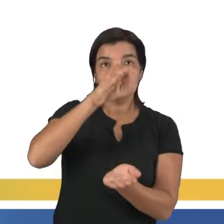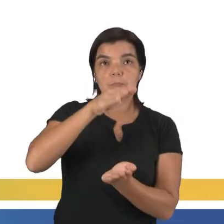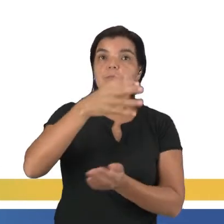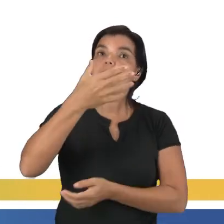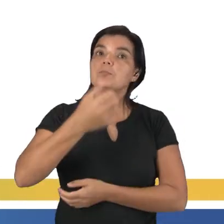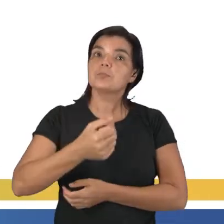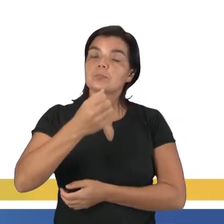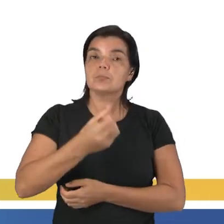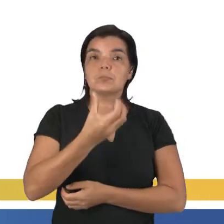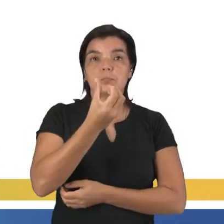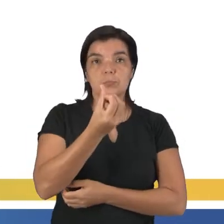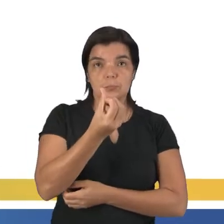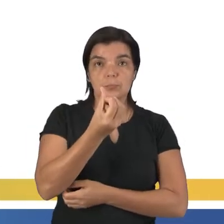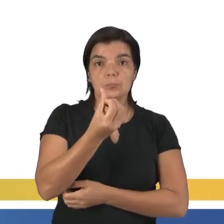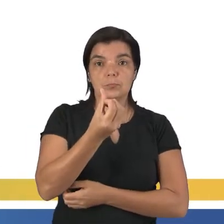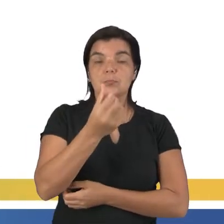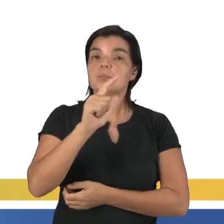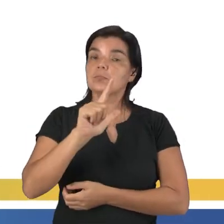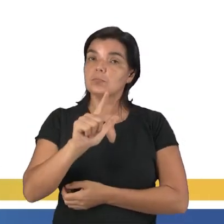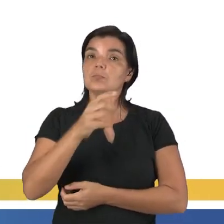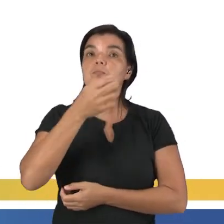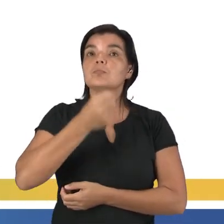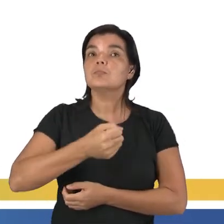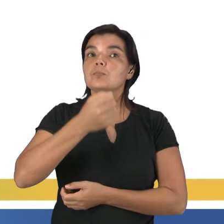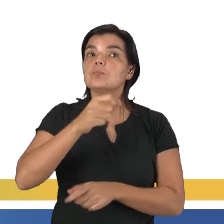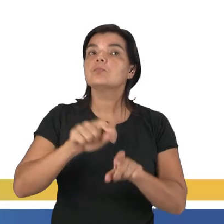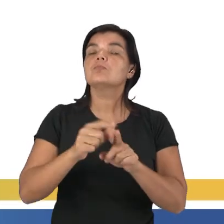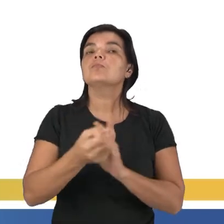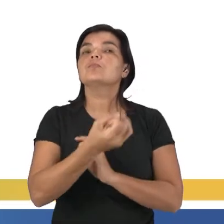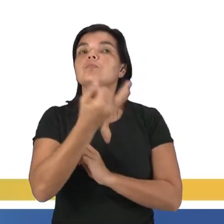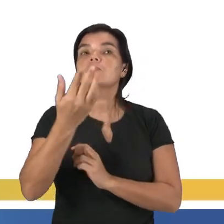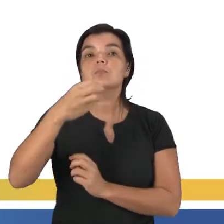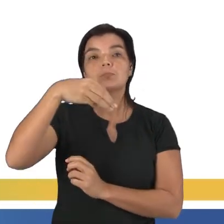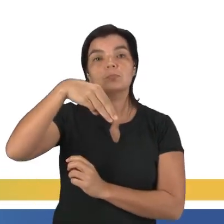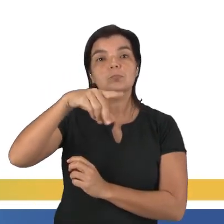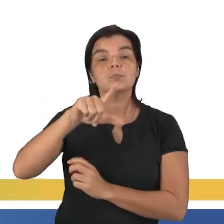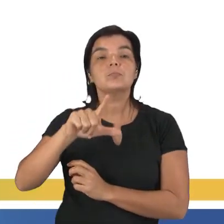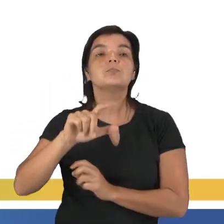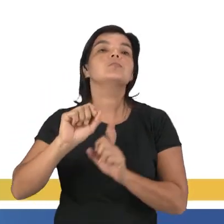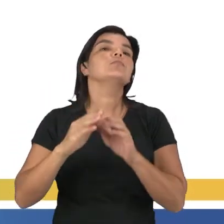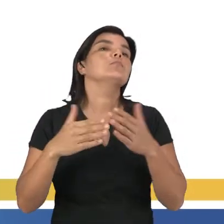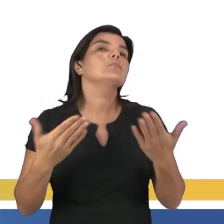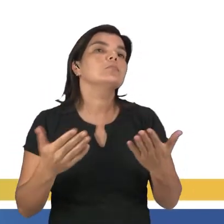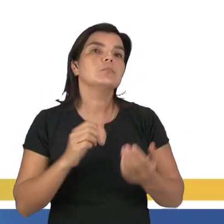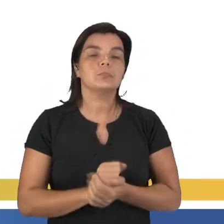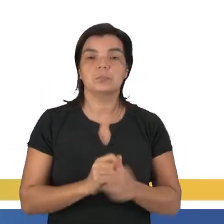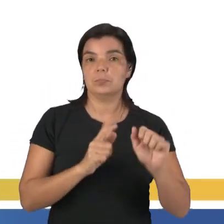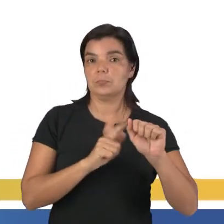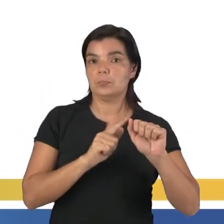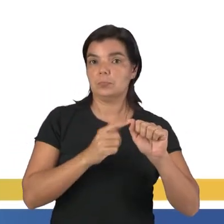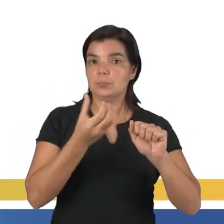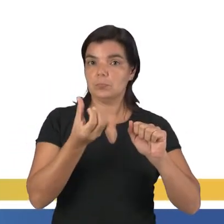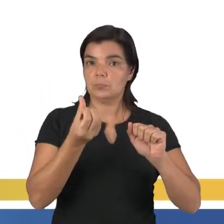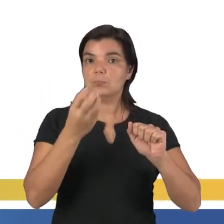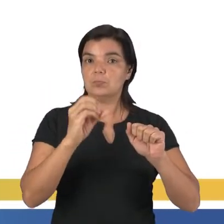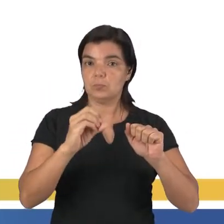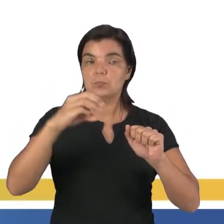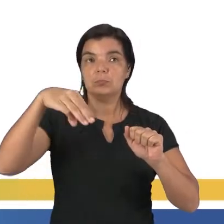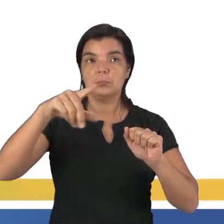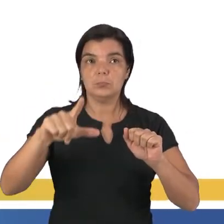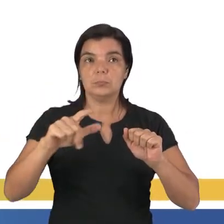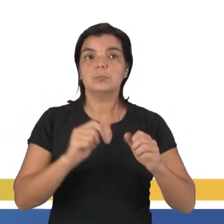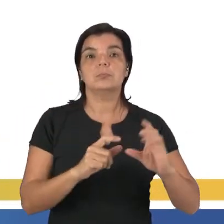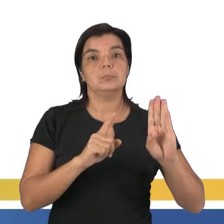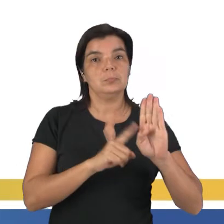leite contém 6 litros de leite. O que corresponde à quantidade de mililitros é... Aí vem a pergunta, é a letra A,